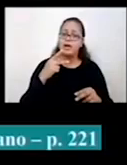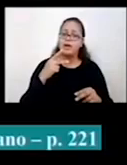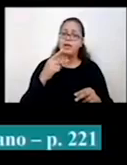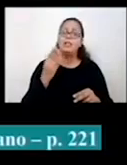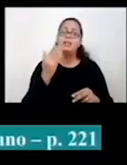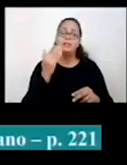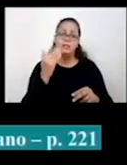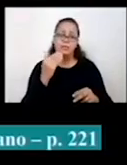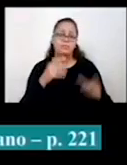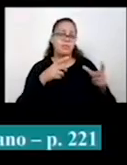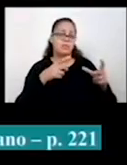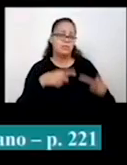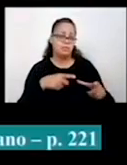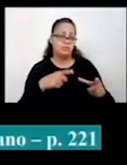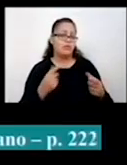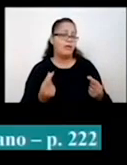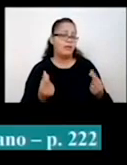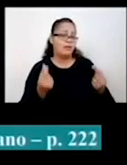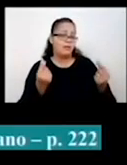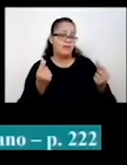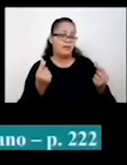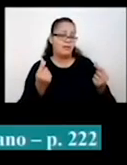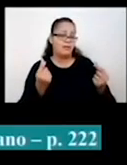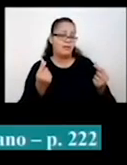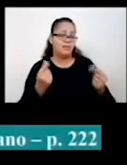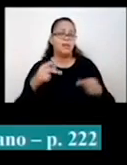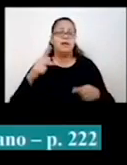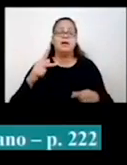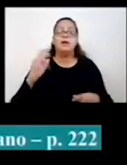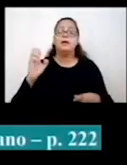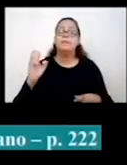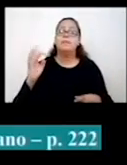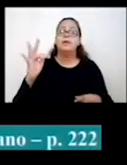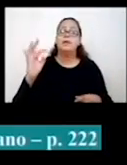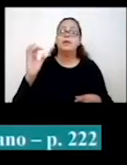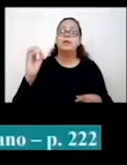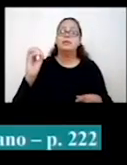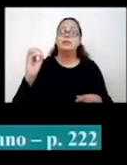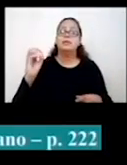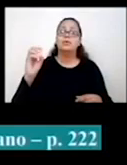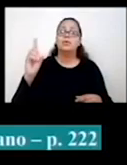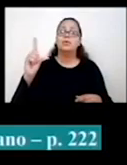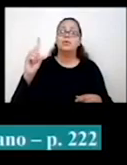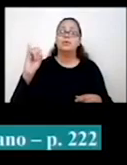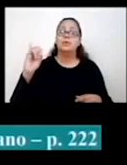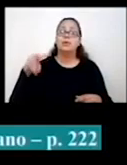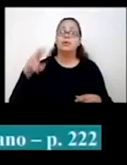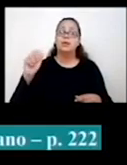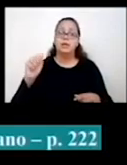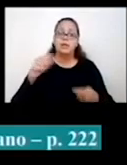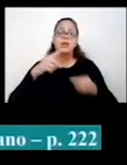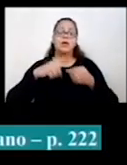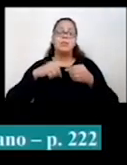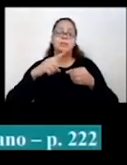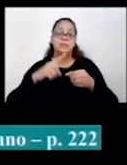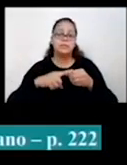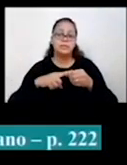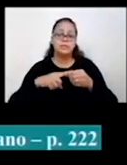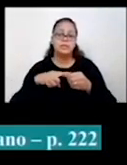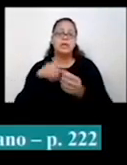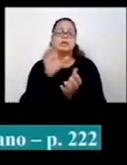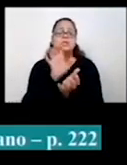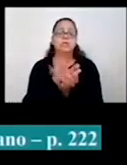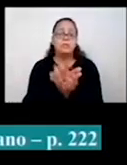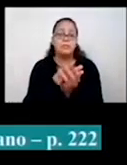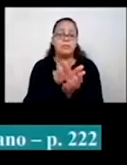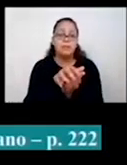da população que vive nesse lugar. Vamos conhecer agora a cidade de Petrolina, no Pernambuco. É uma cidade situada aí,